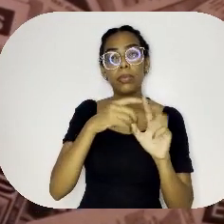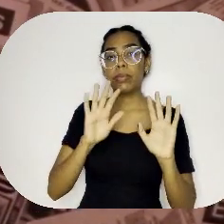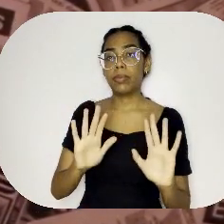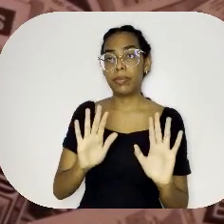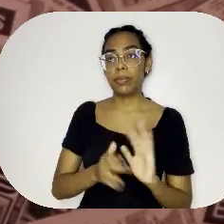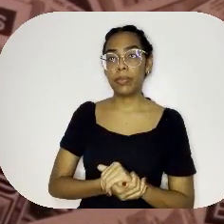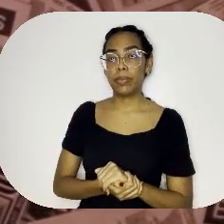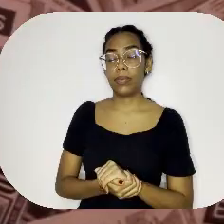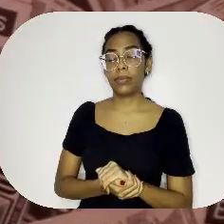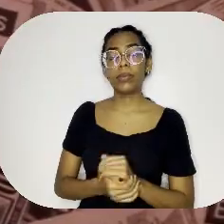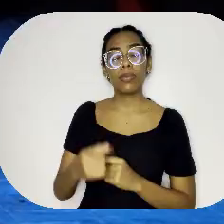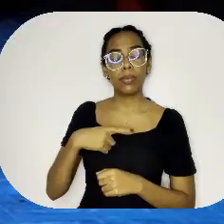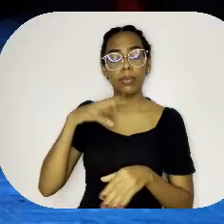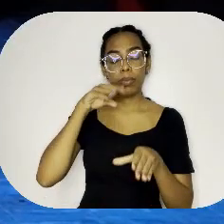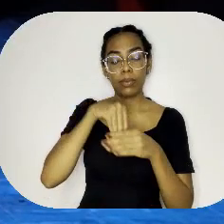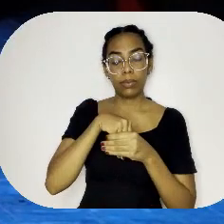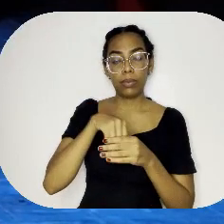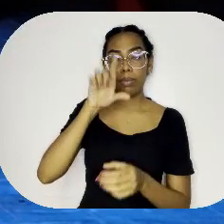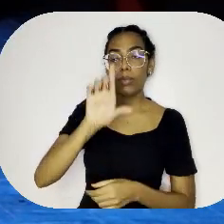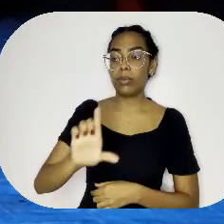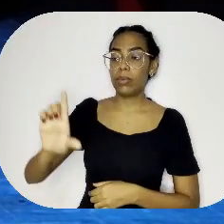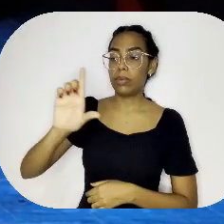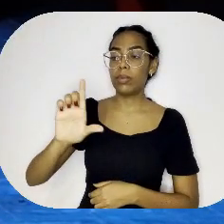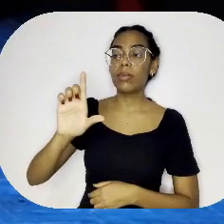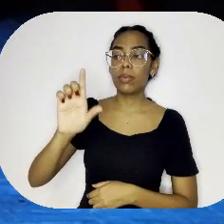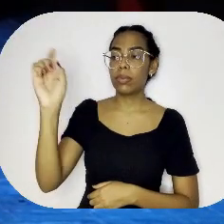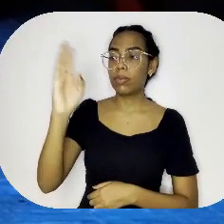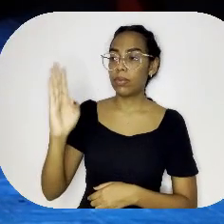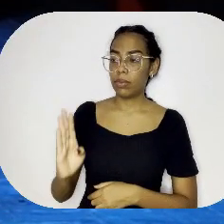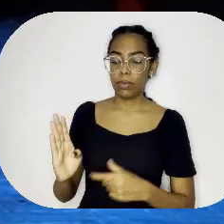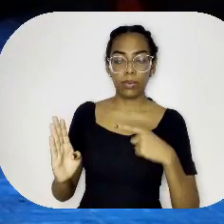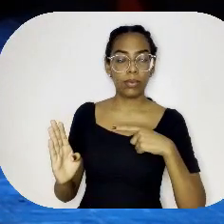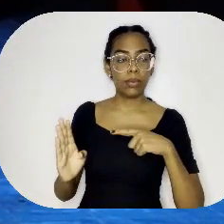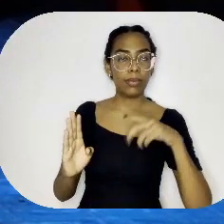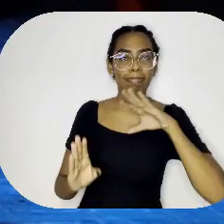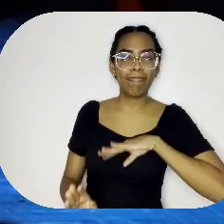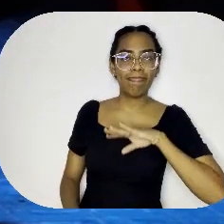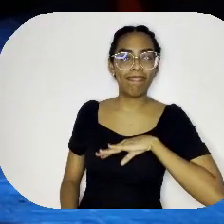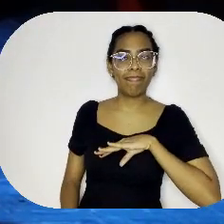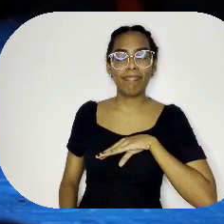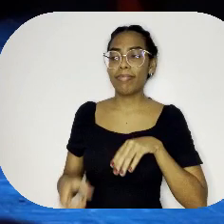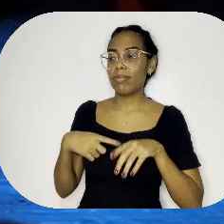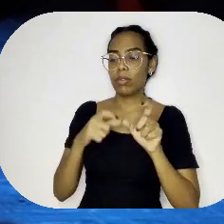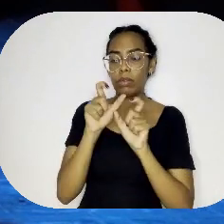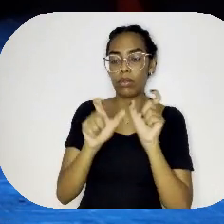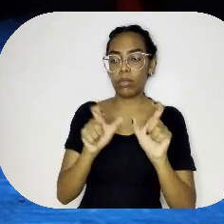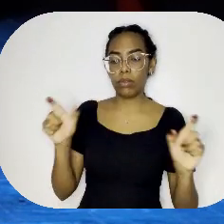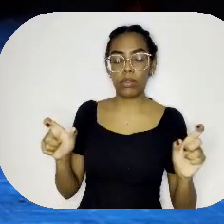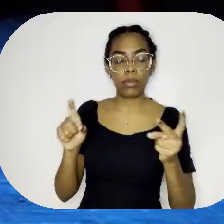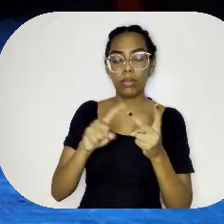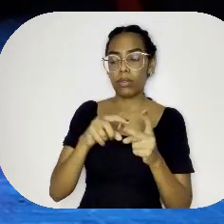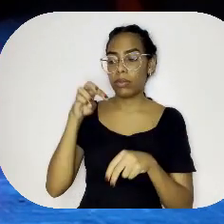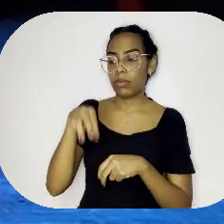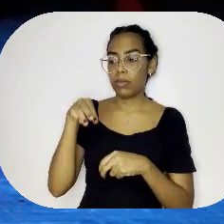poemas que a gente vem tendo só nos enriquece, né? É, enriquece. Só que assim, além da literatura brasileira, né, tem